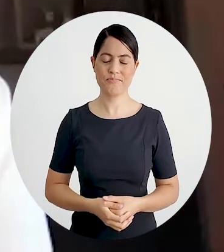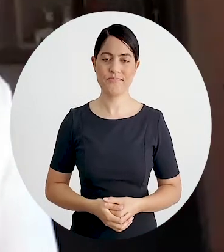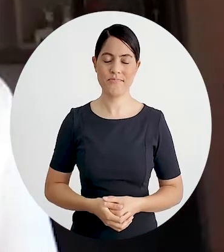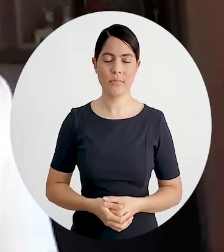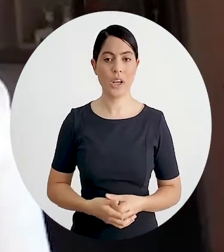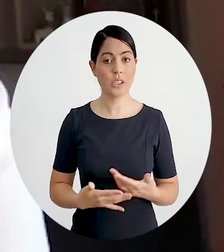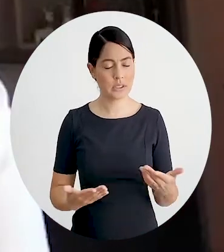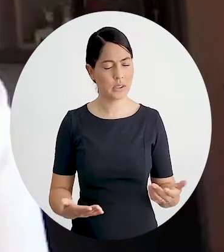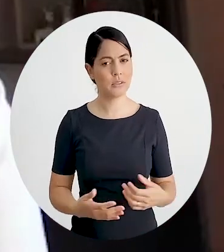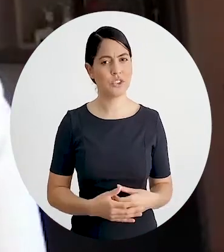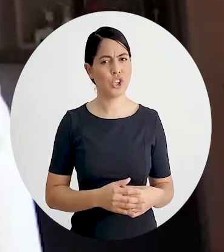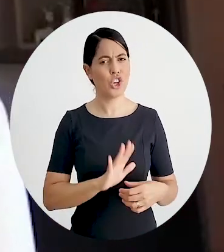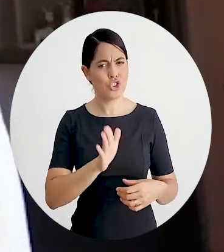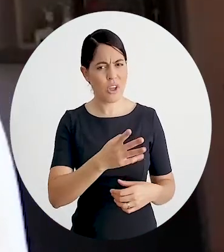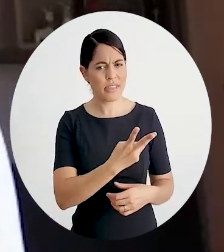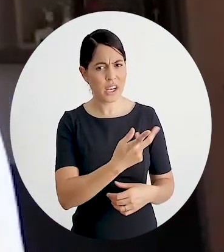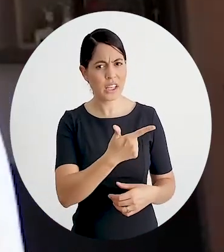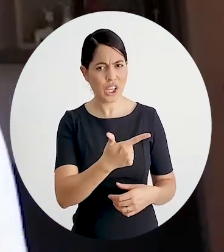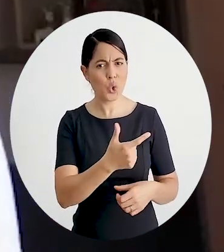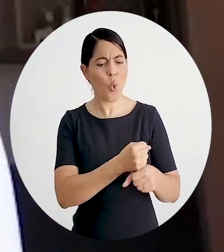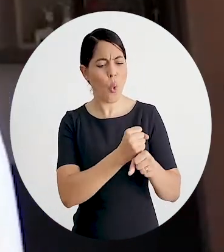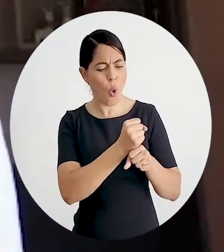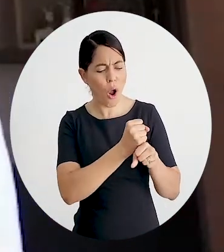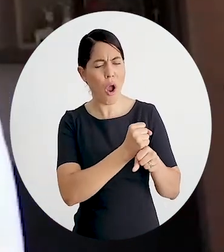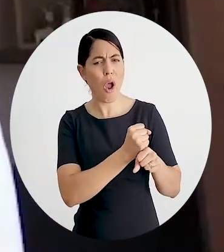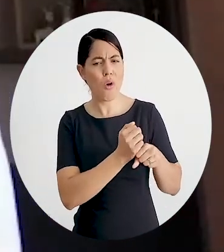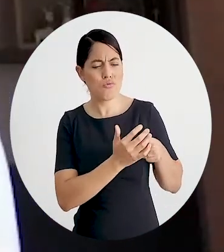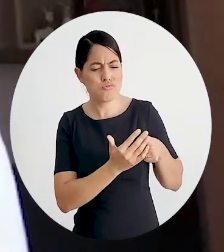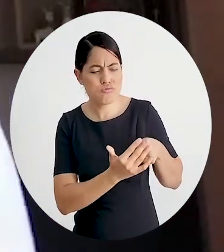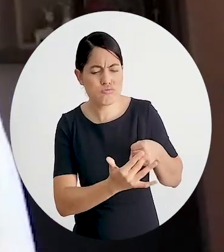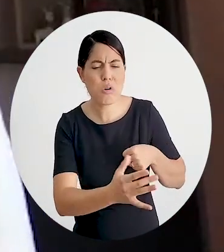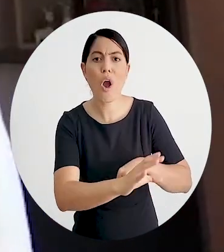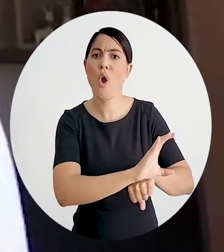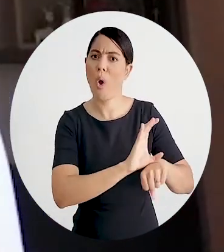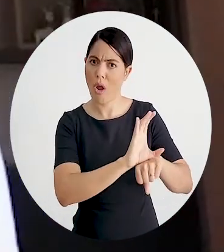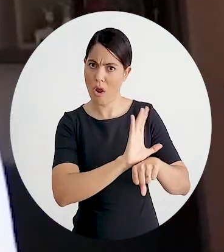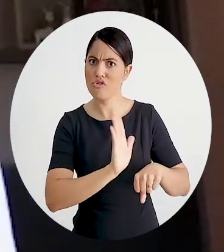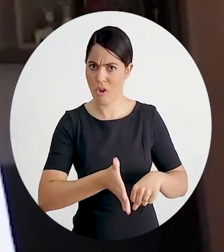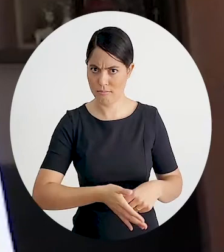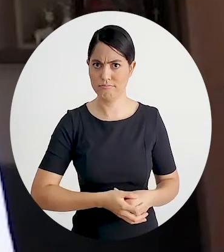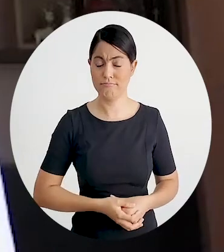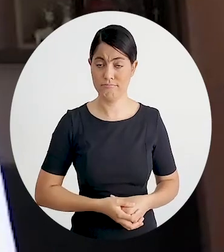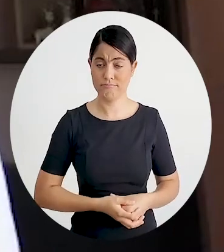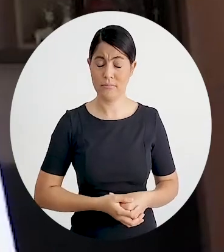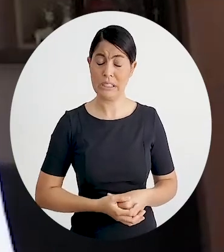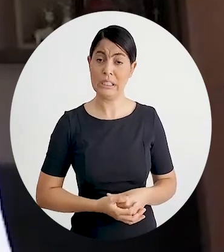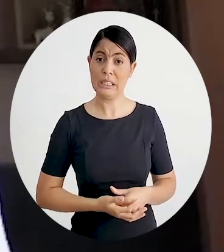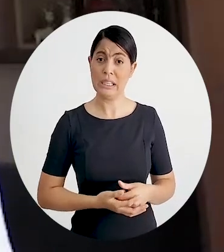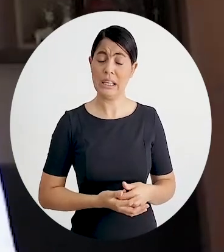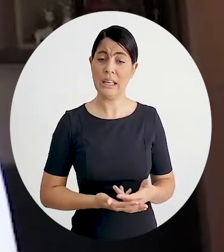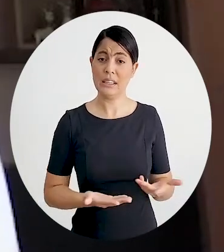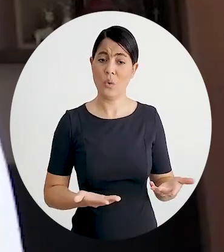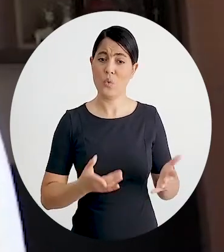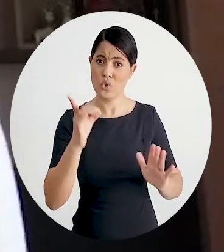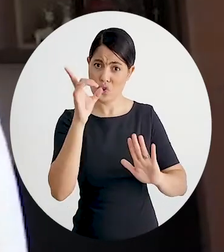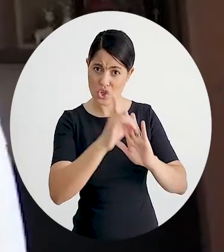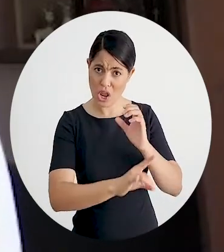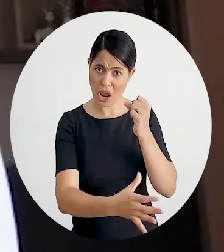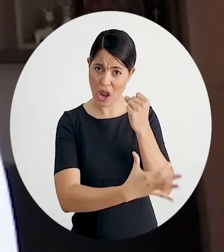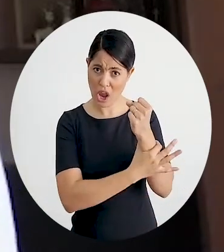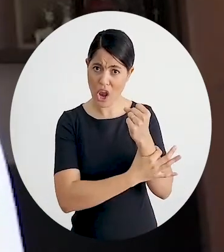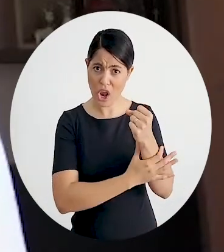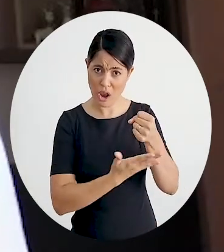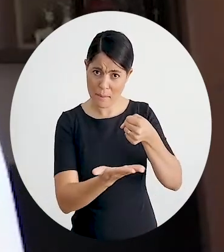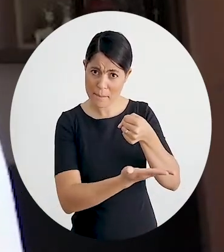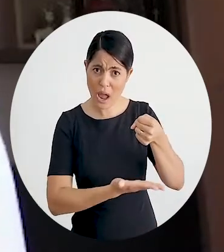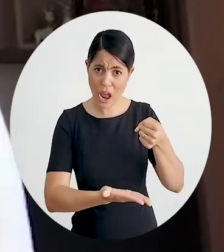senhor acredita que nesses 32 anos que temos de promulgação da Constituição Federal, essas garantias fundamentais